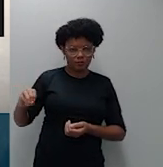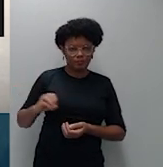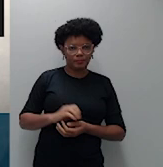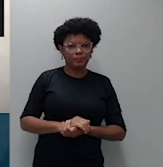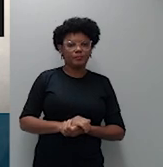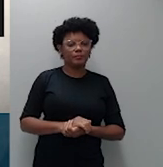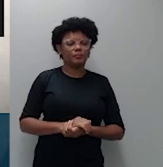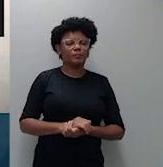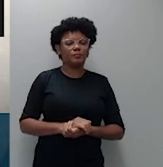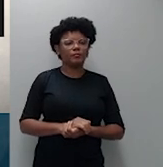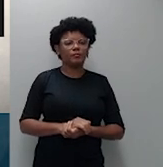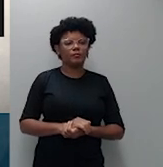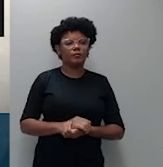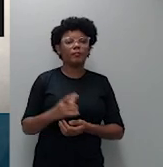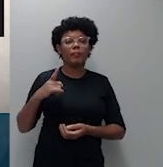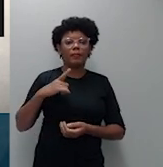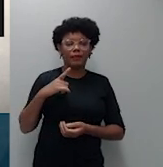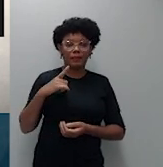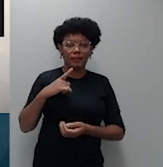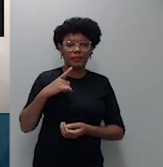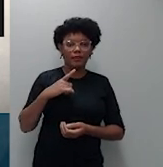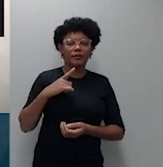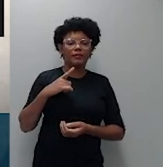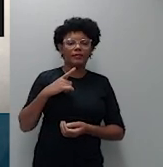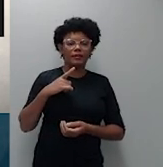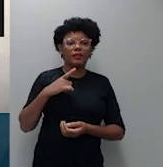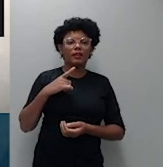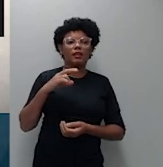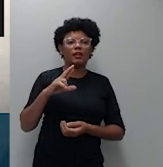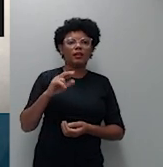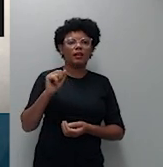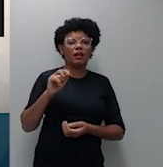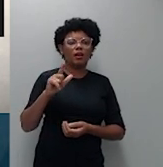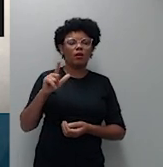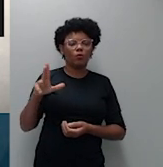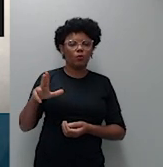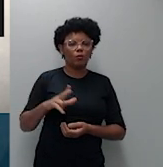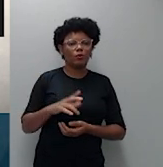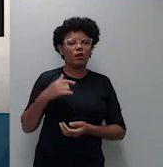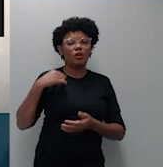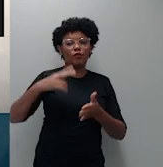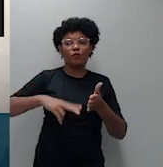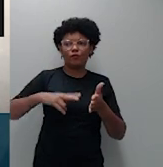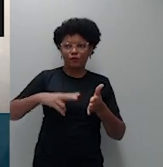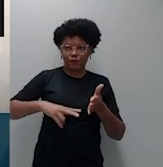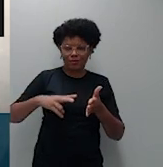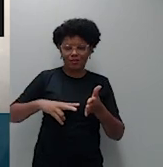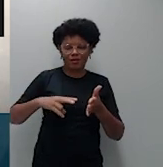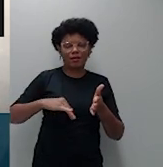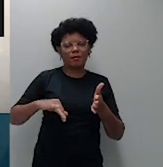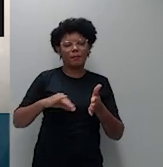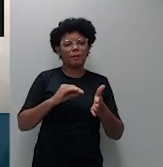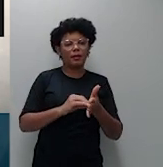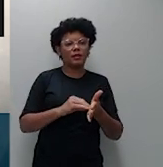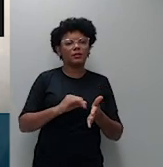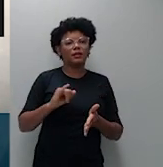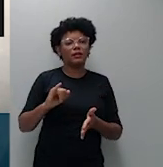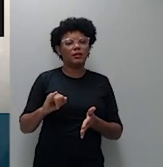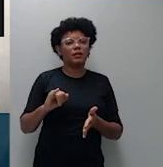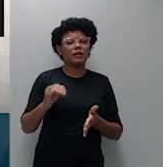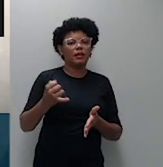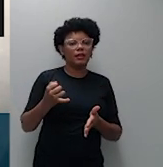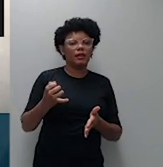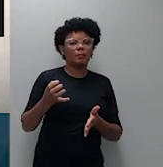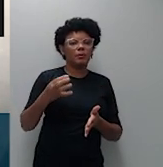tem um destaques do Ministro Raul eu vou ler aí mesmo do ministro me diz o que é para gente tentar